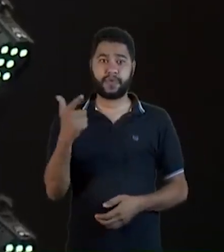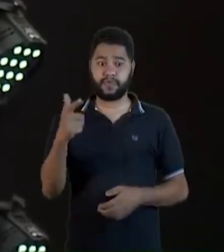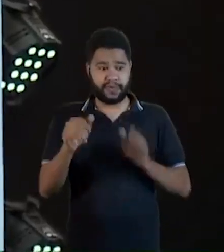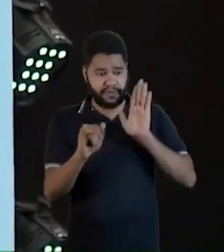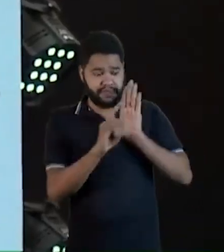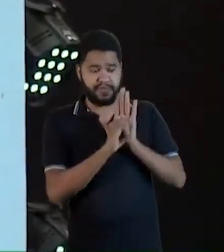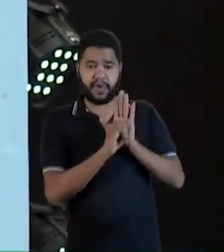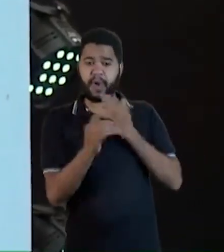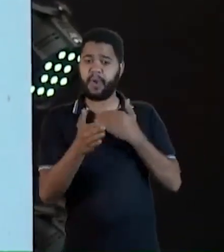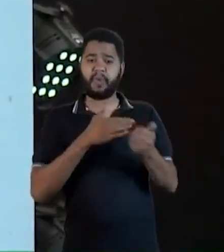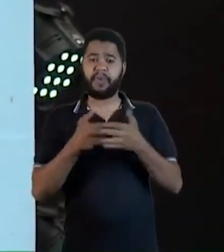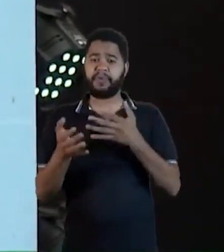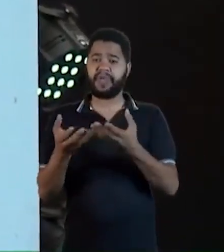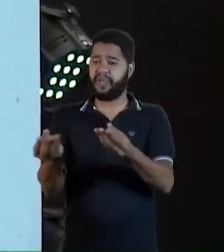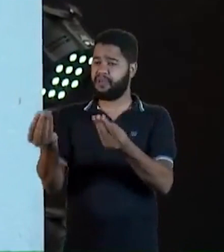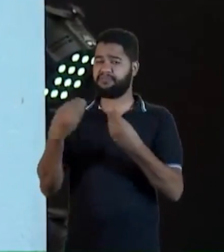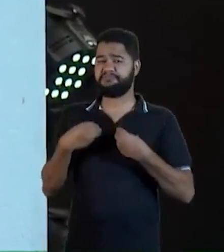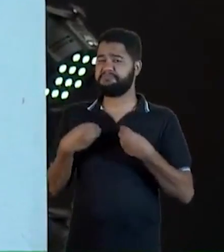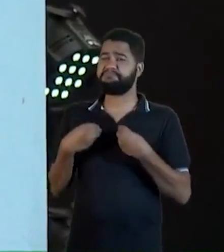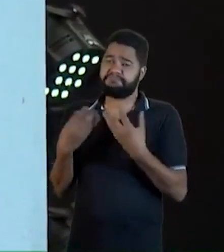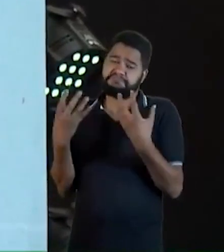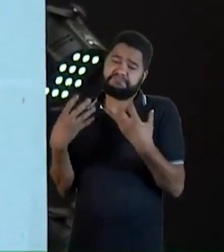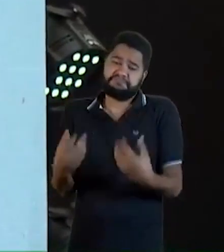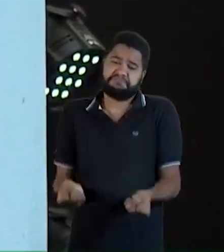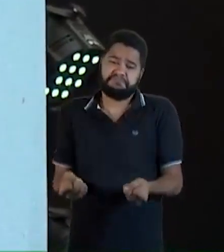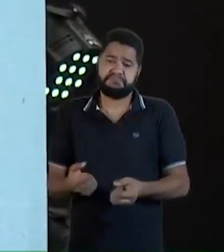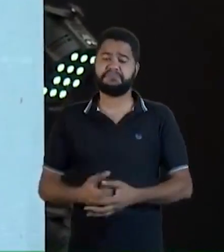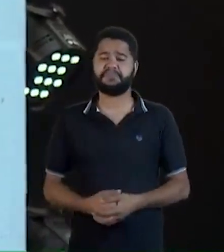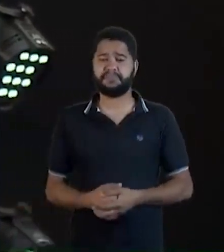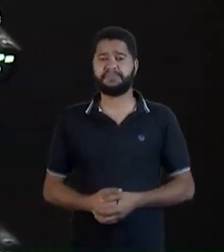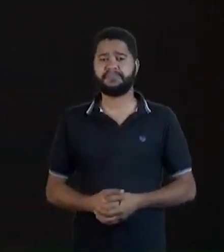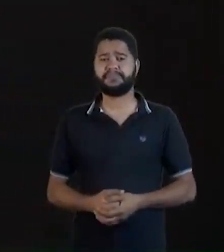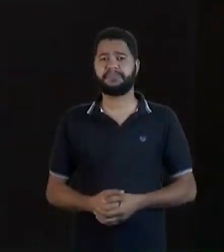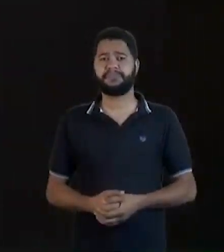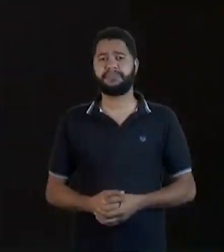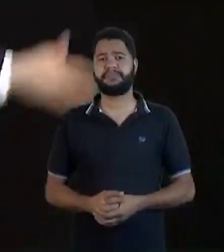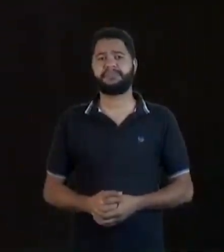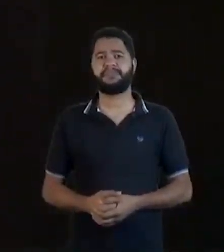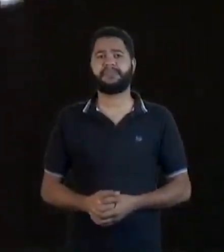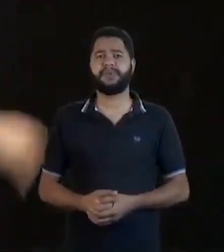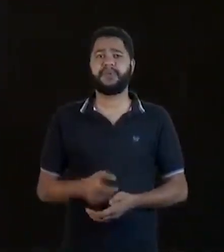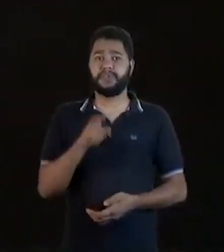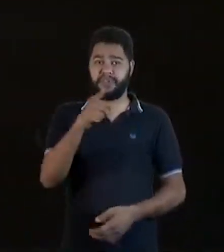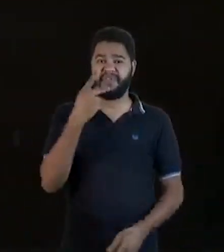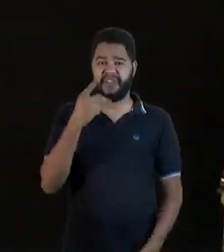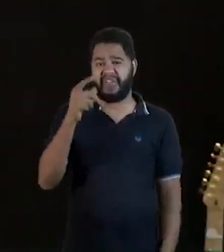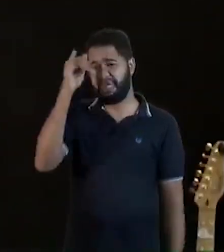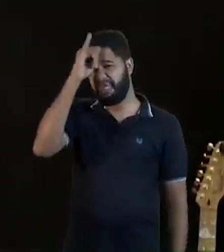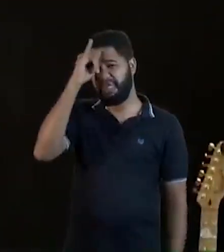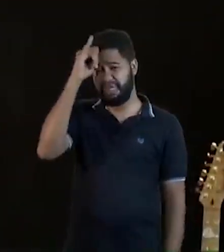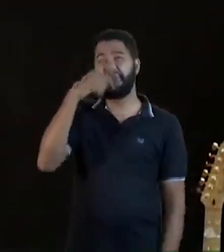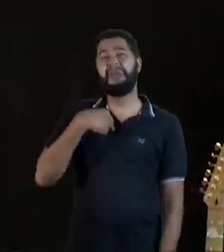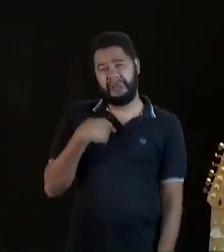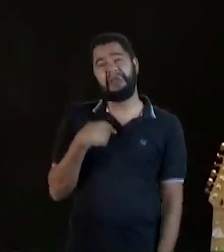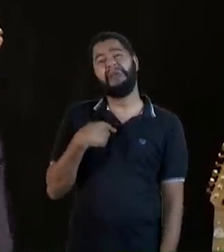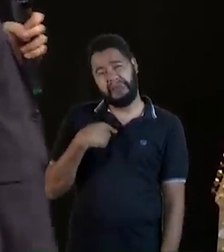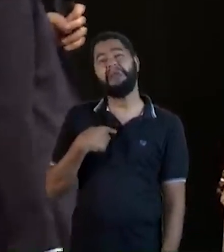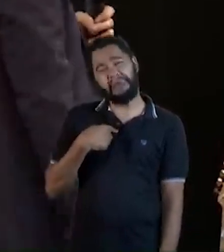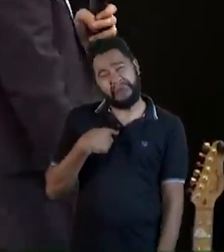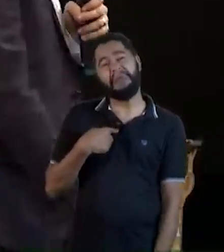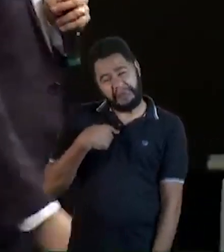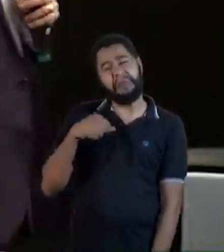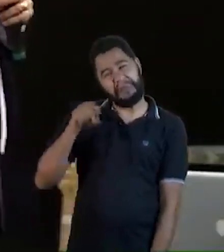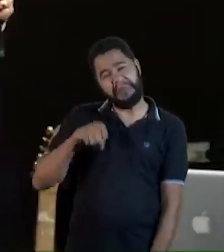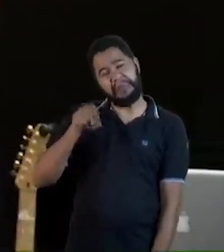tem uma identidade qualquer identidade que te toma que te dá uma se assume e se fala que você é só você fala é